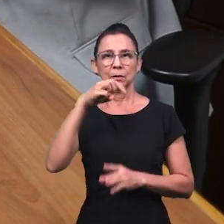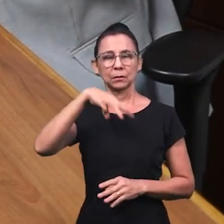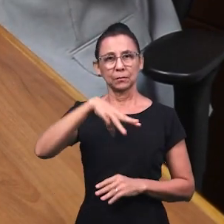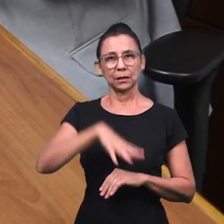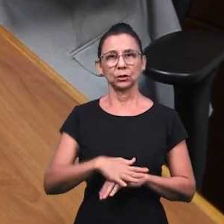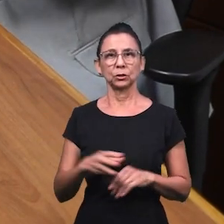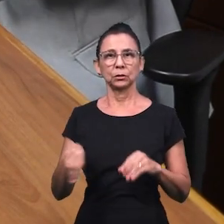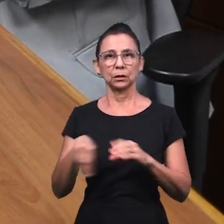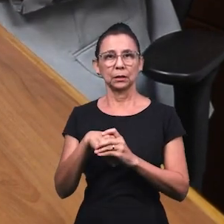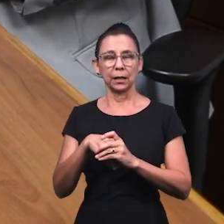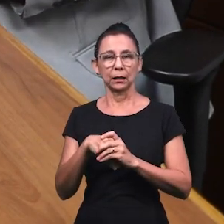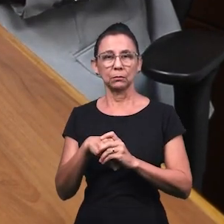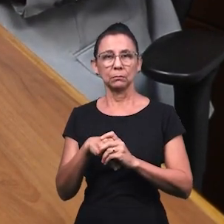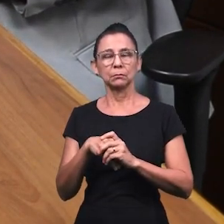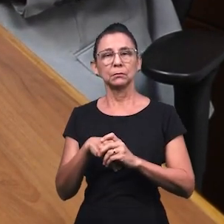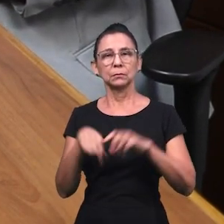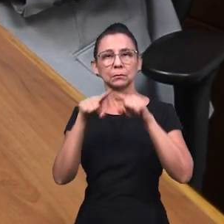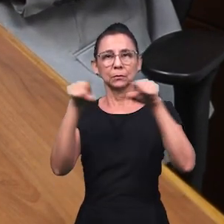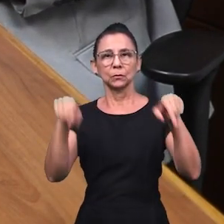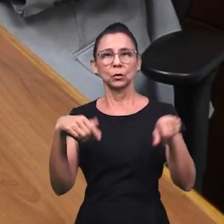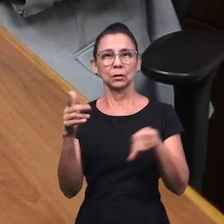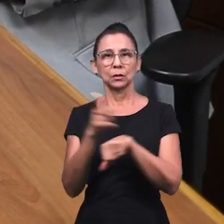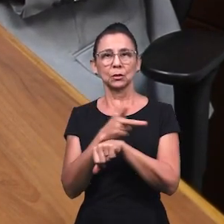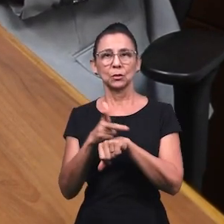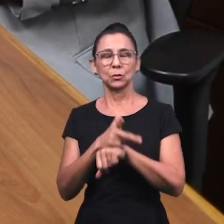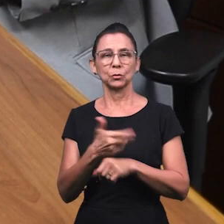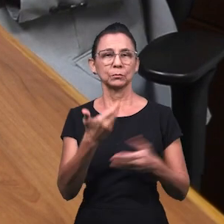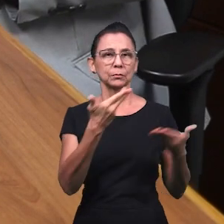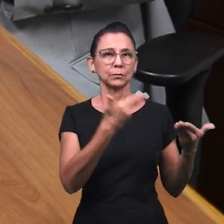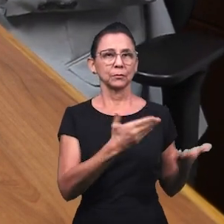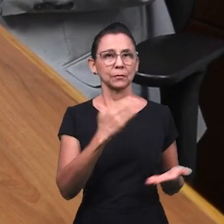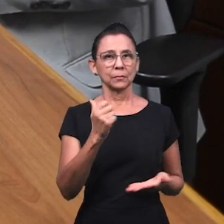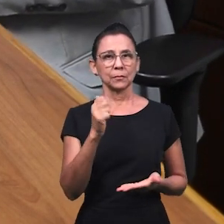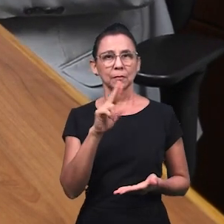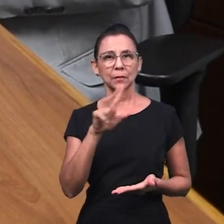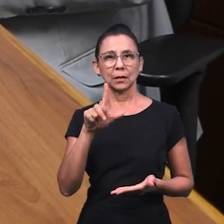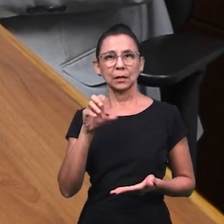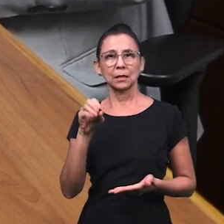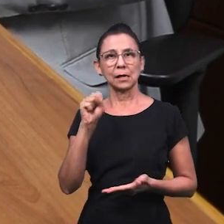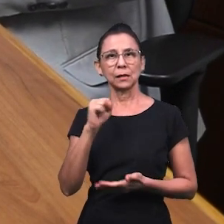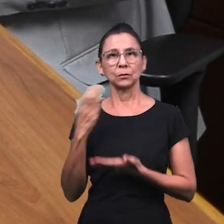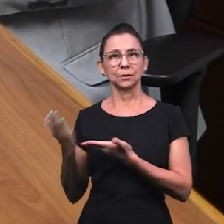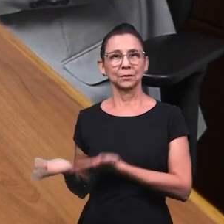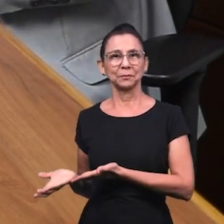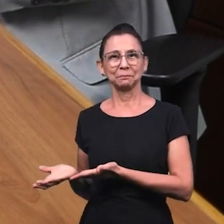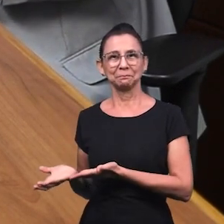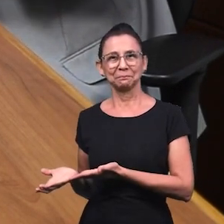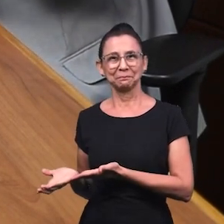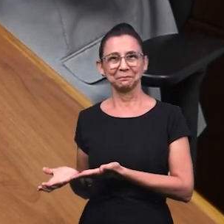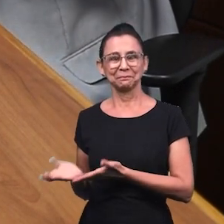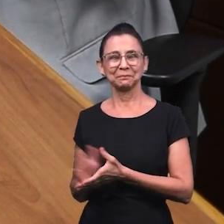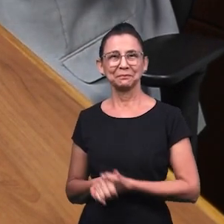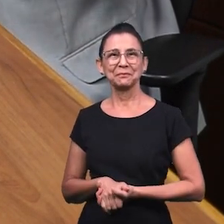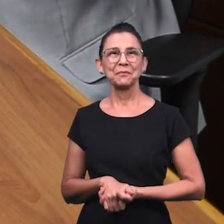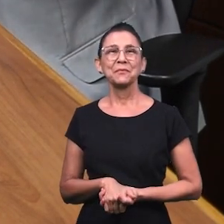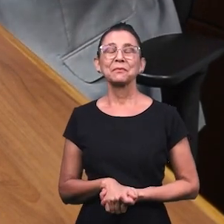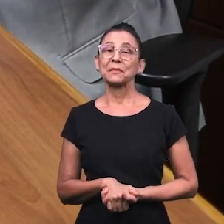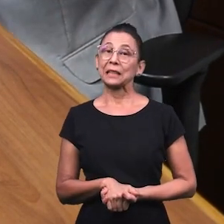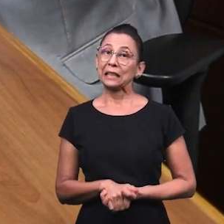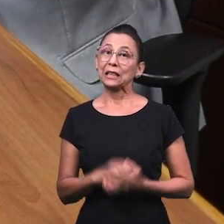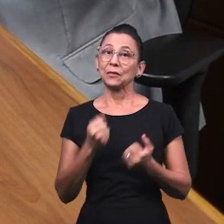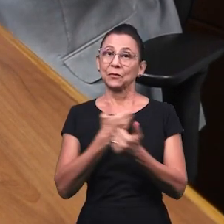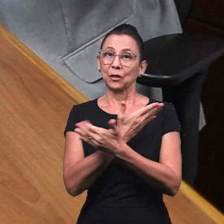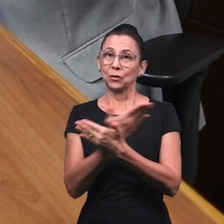no nosso estúdio no Manaim, o nosso irmão Carlos Alberto Leitão, que vai